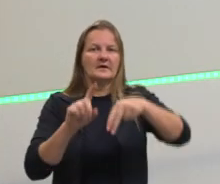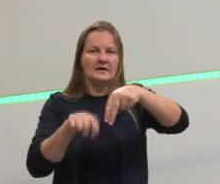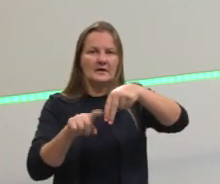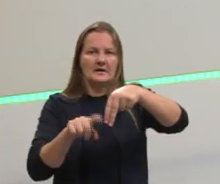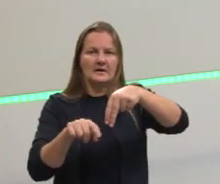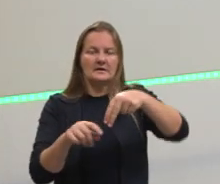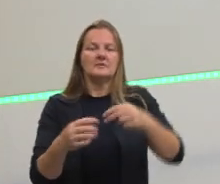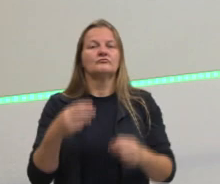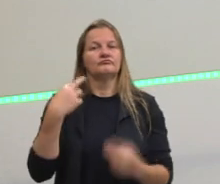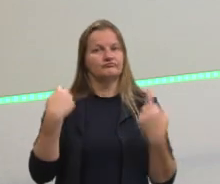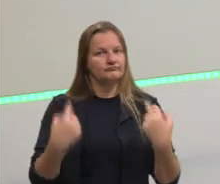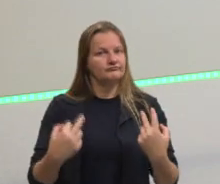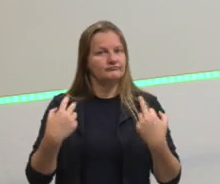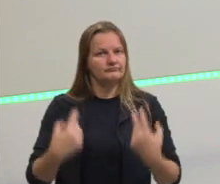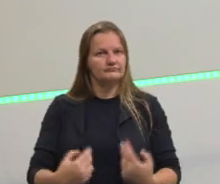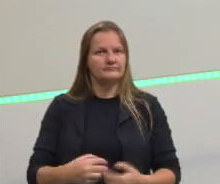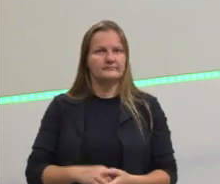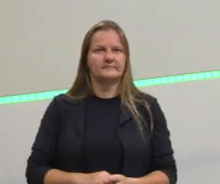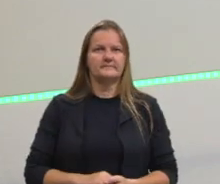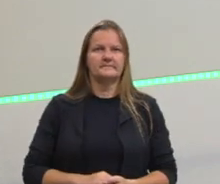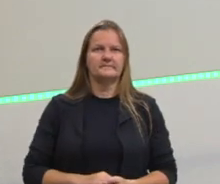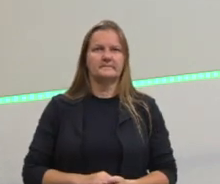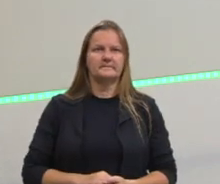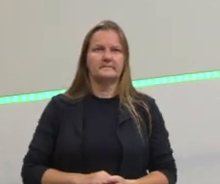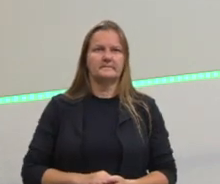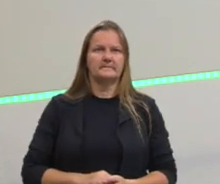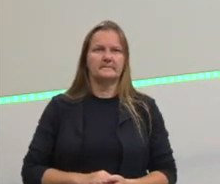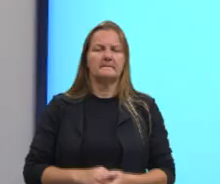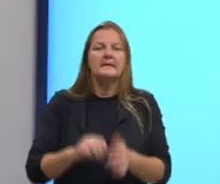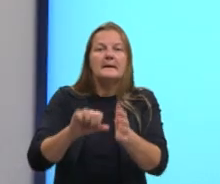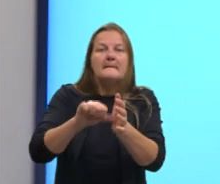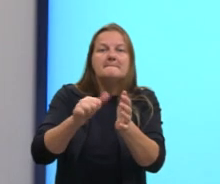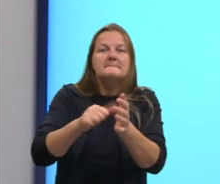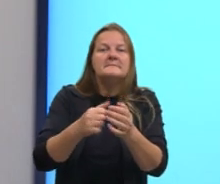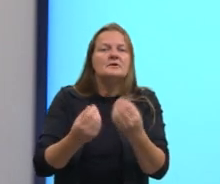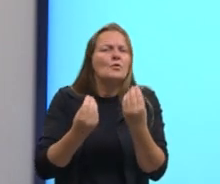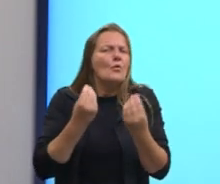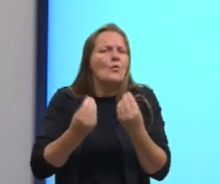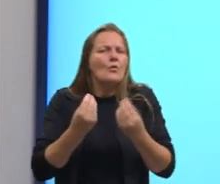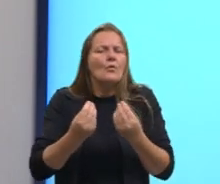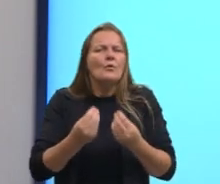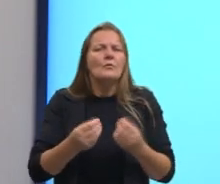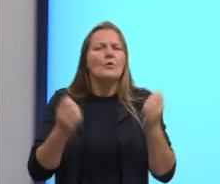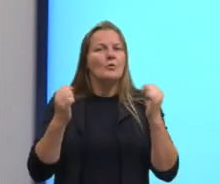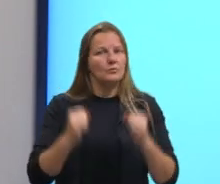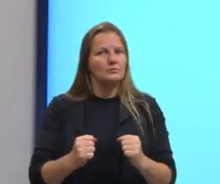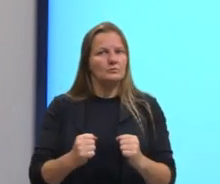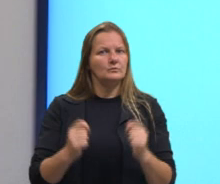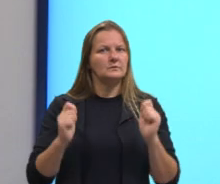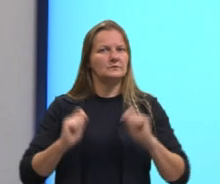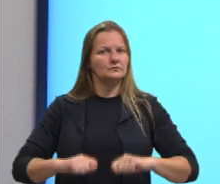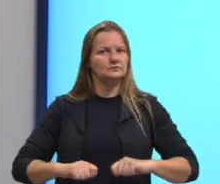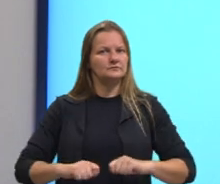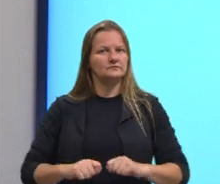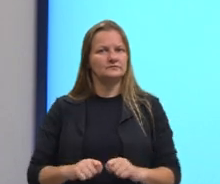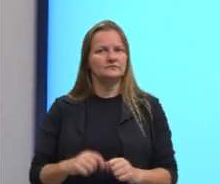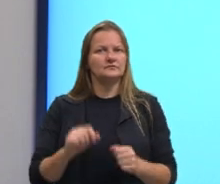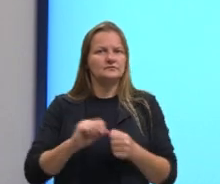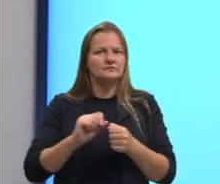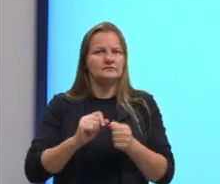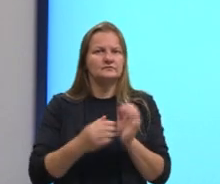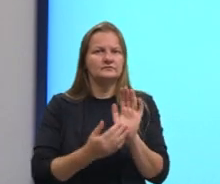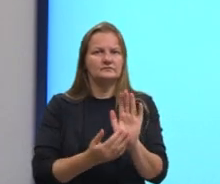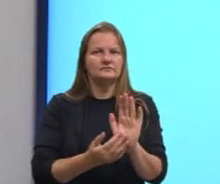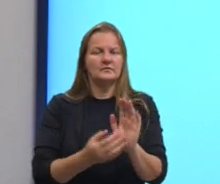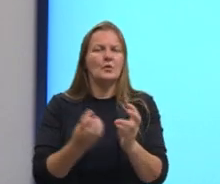naturais a primeira do primeiro levantamento para a gente poder então fazer essa questão é